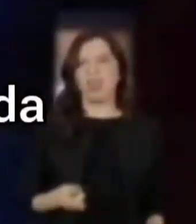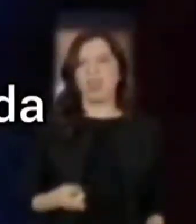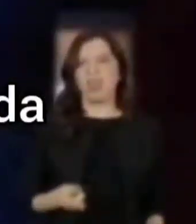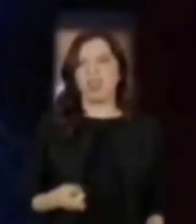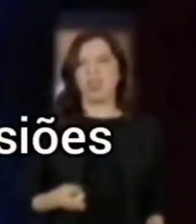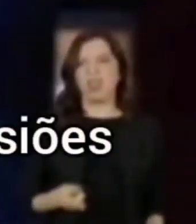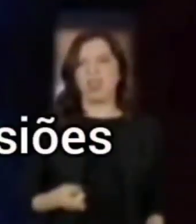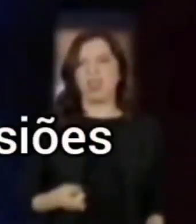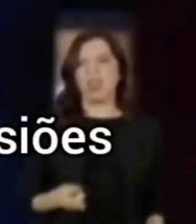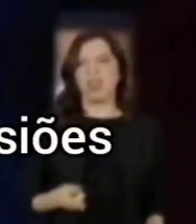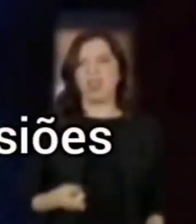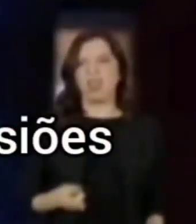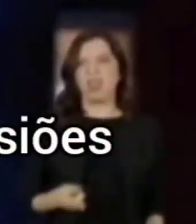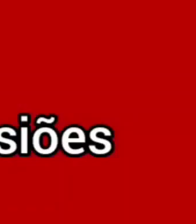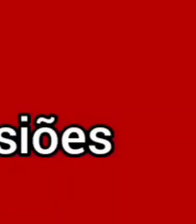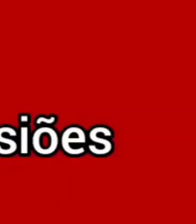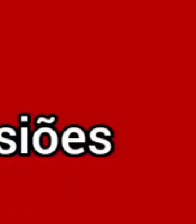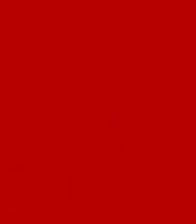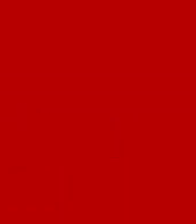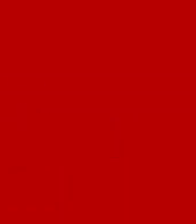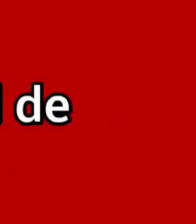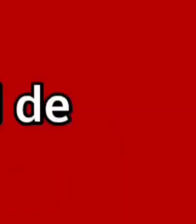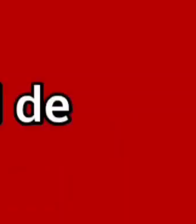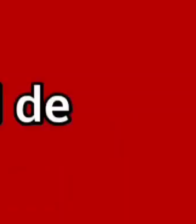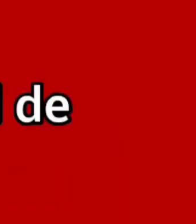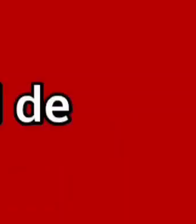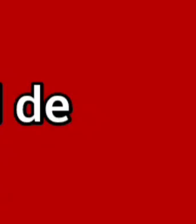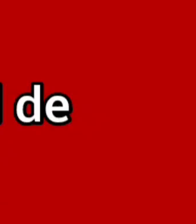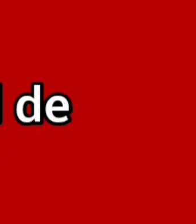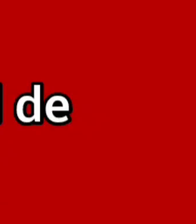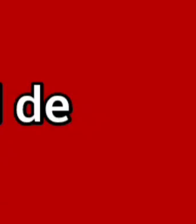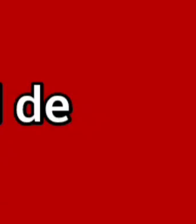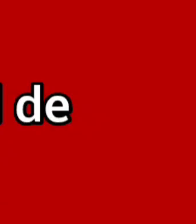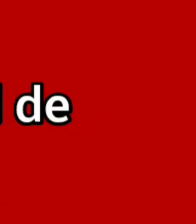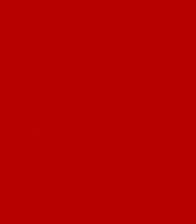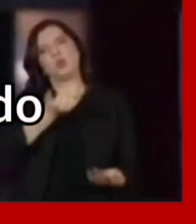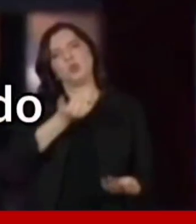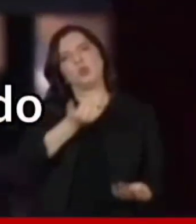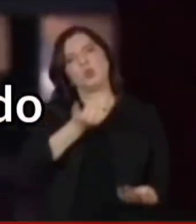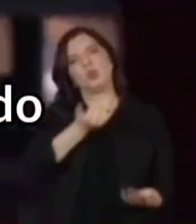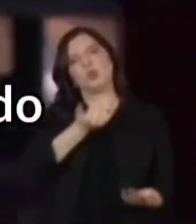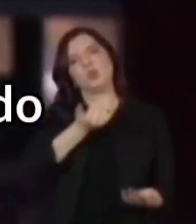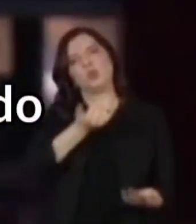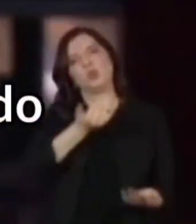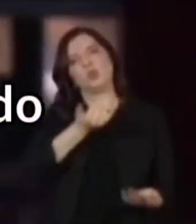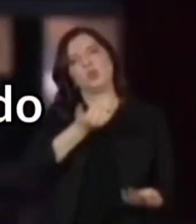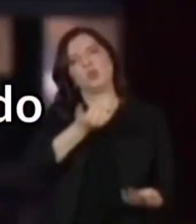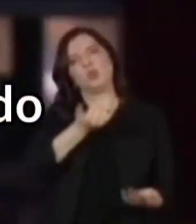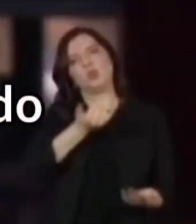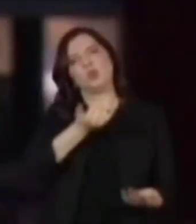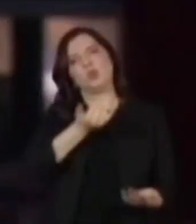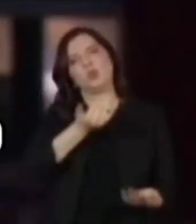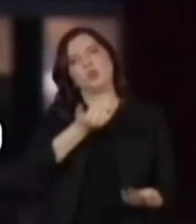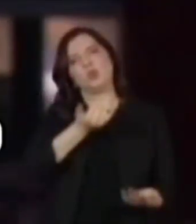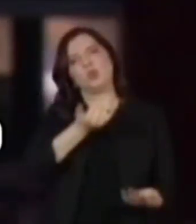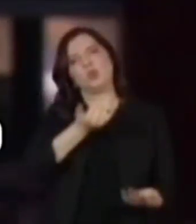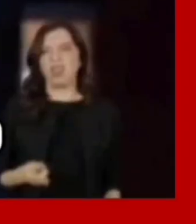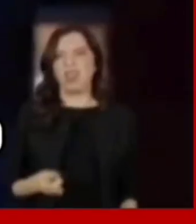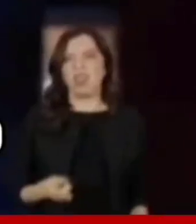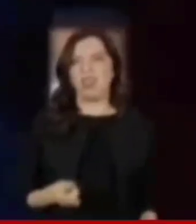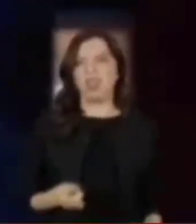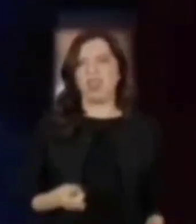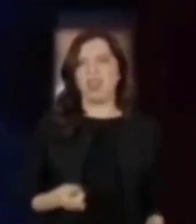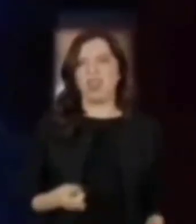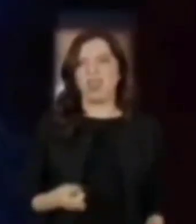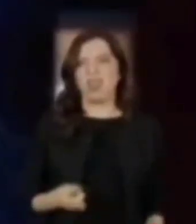da corrida eleitoral, como já havia feito em outras ocasiões. Datena reagiu, chamando Marçal de bandidinho e em referência à condenação do influenciador por furto